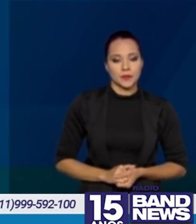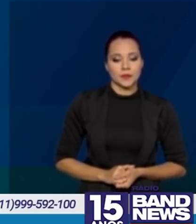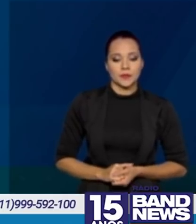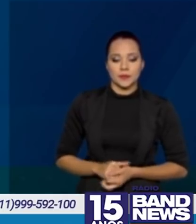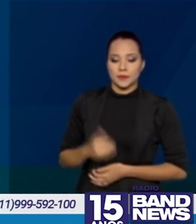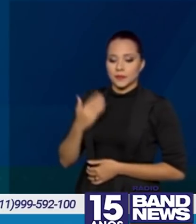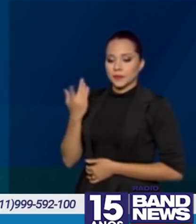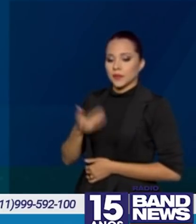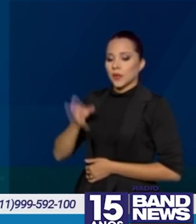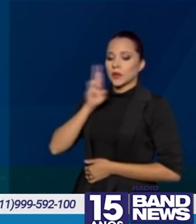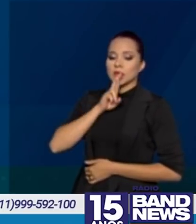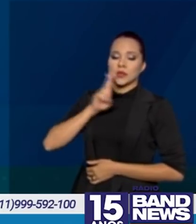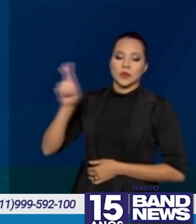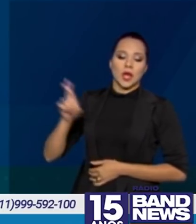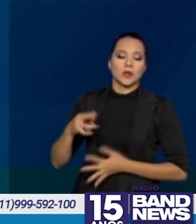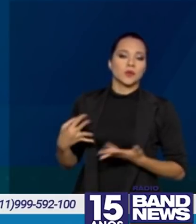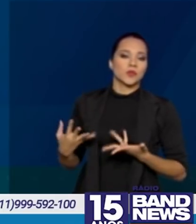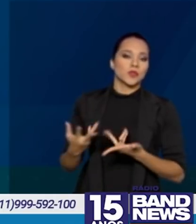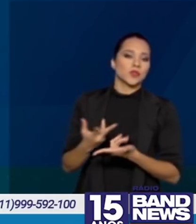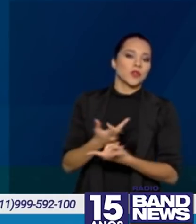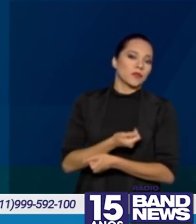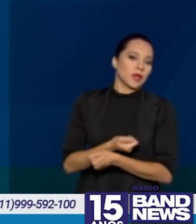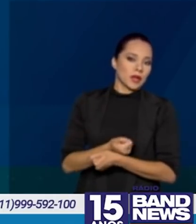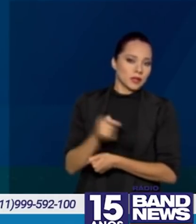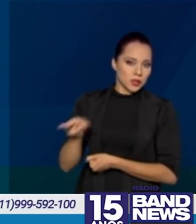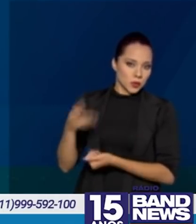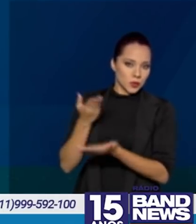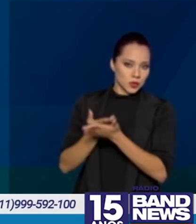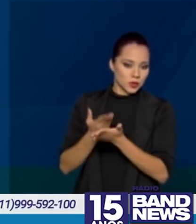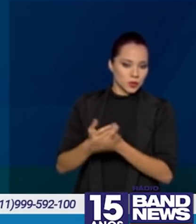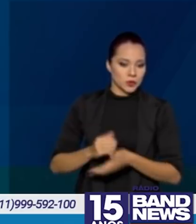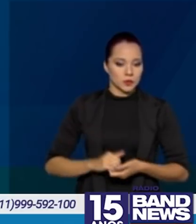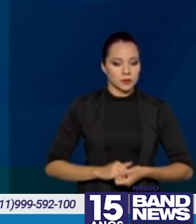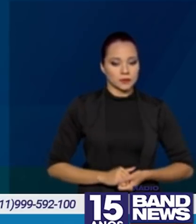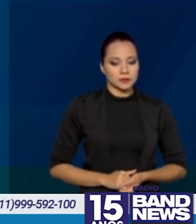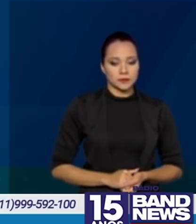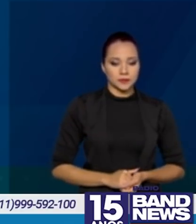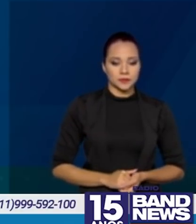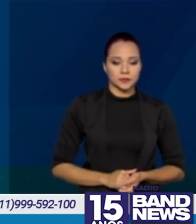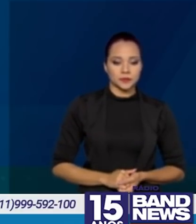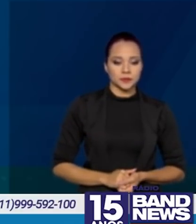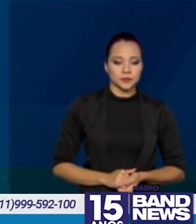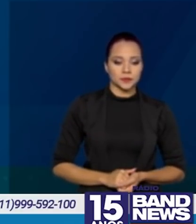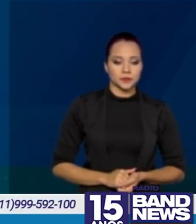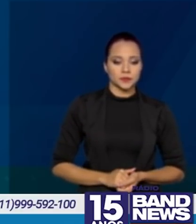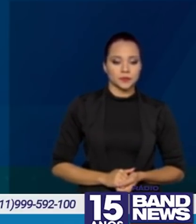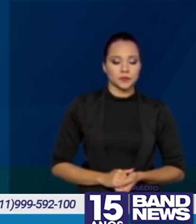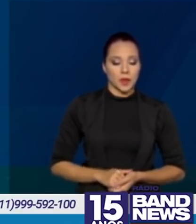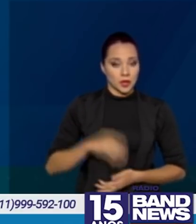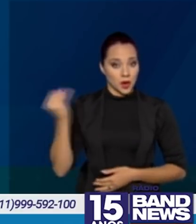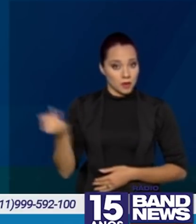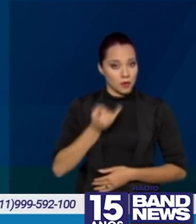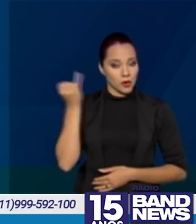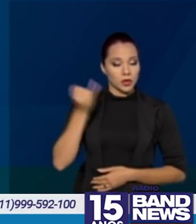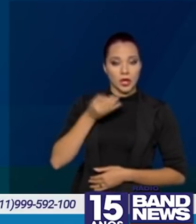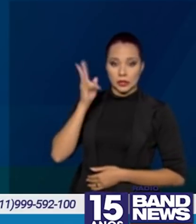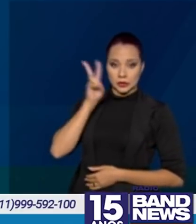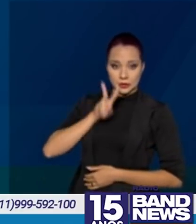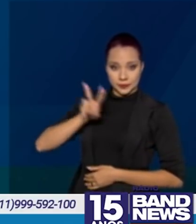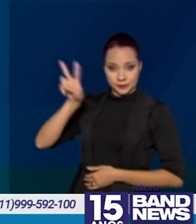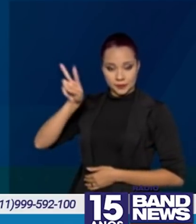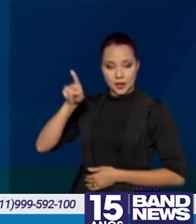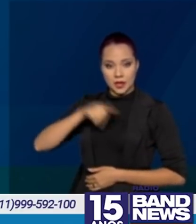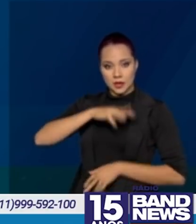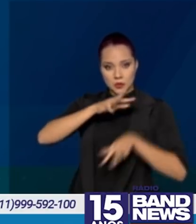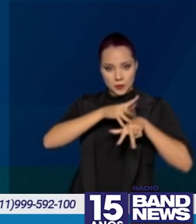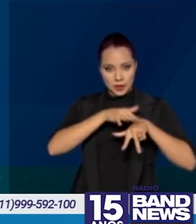da Covid-19. Ela está falando aqui sobre a metodologia de estudos, diz que 1.062 pacientes foram acompanhados,